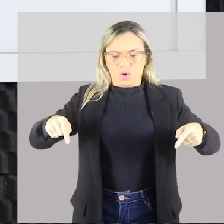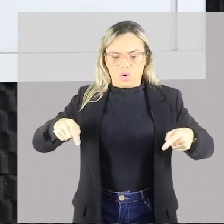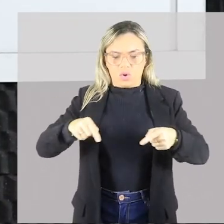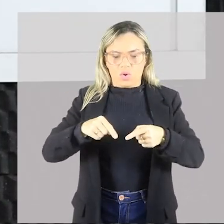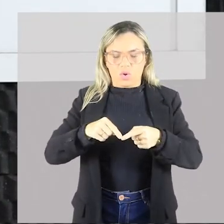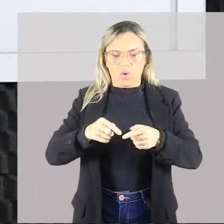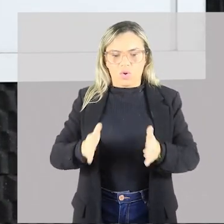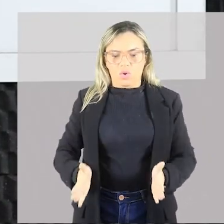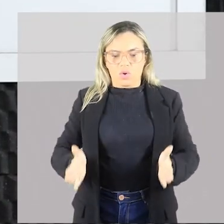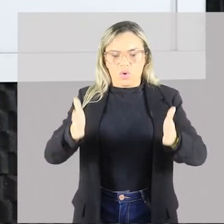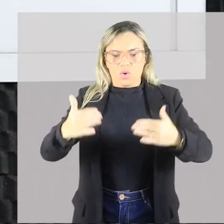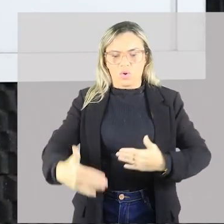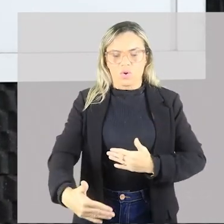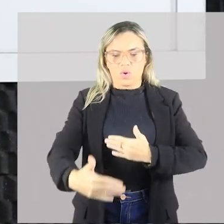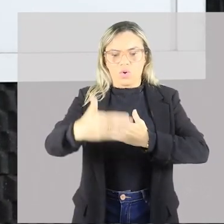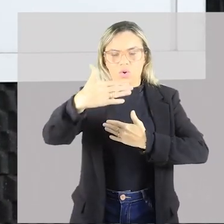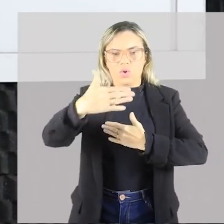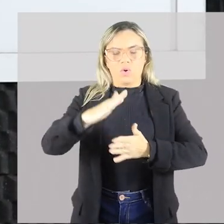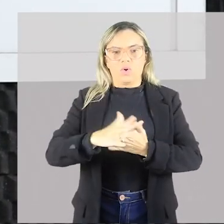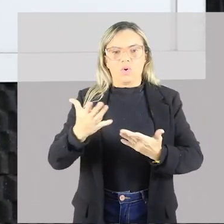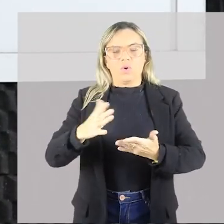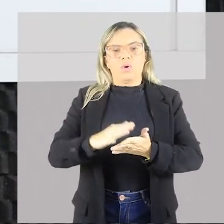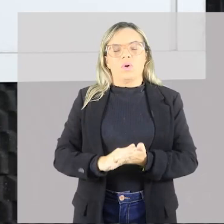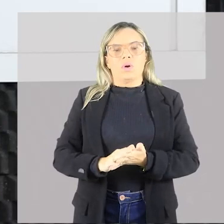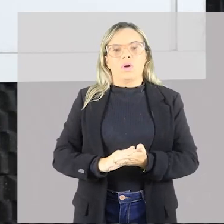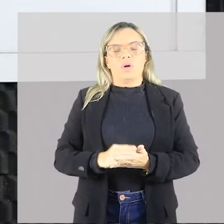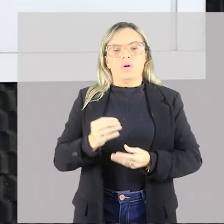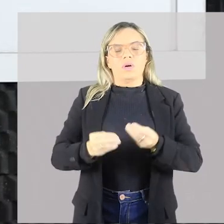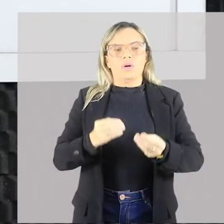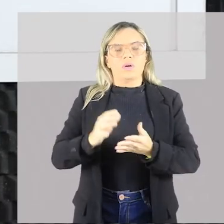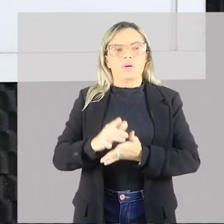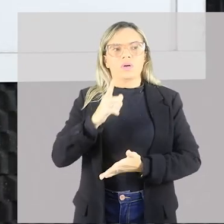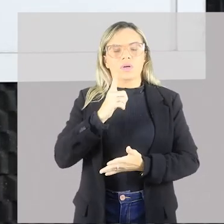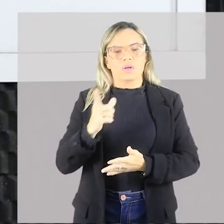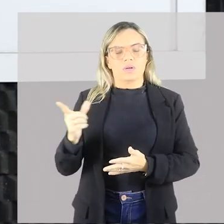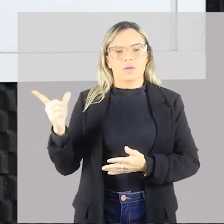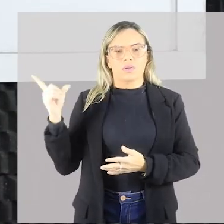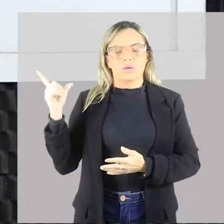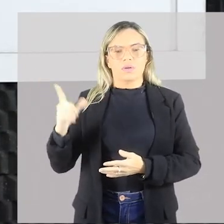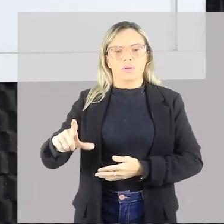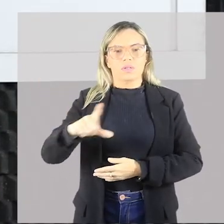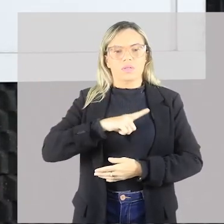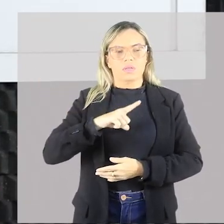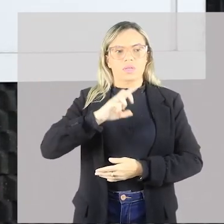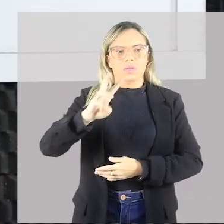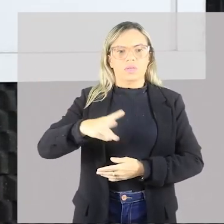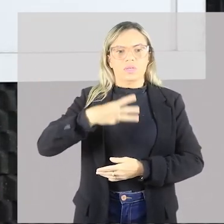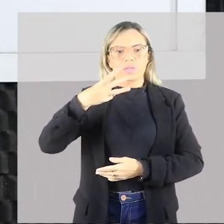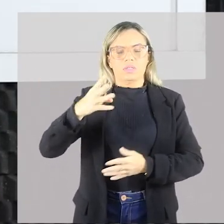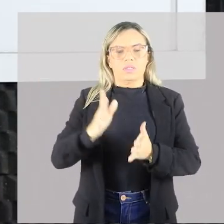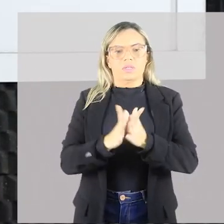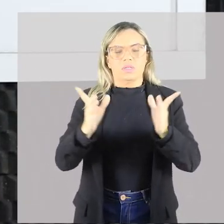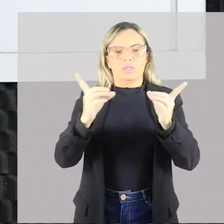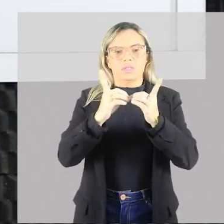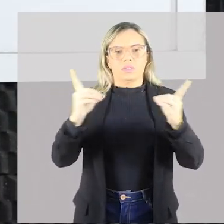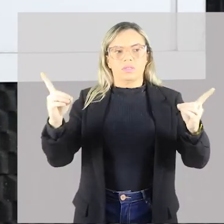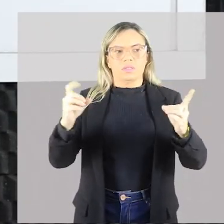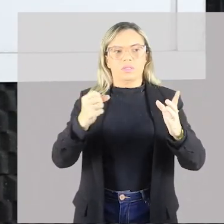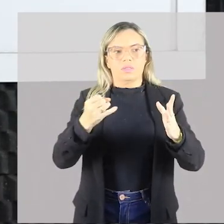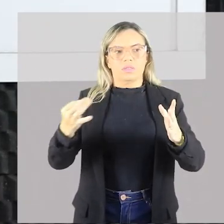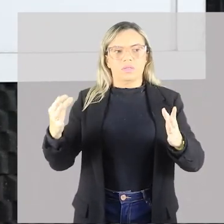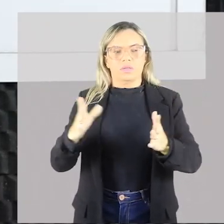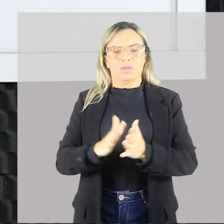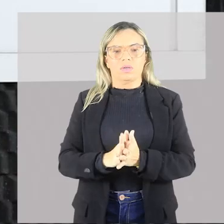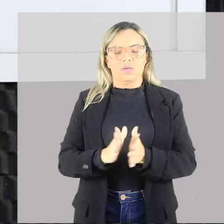figura dessa, né? Então, nesse caso aqui, o paralelepípedo ele possui 3 dimensões. O comprimento. O que é um